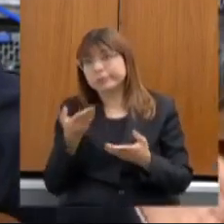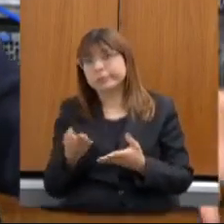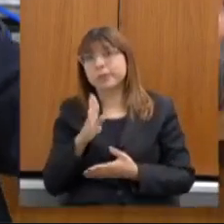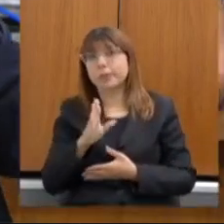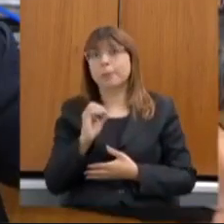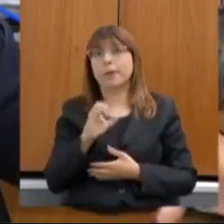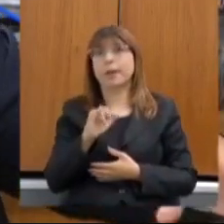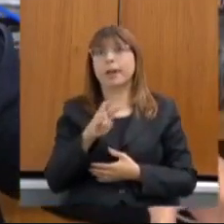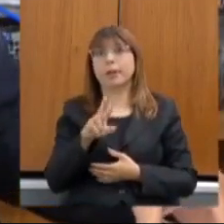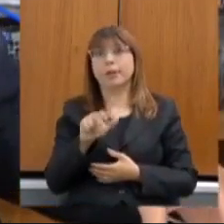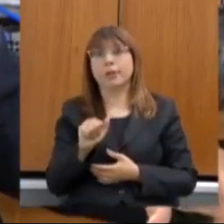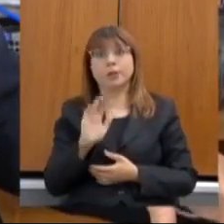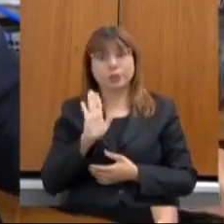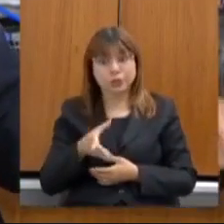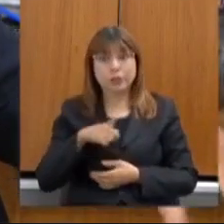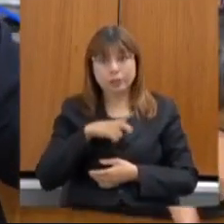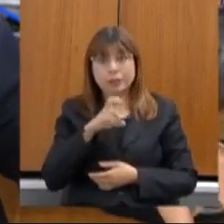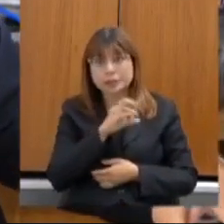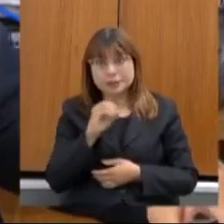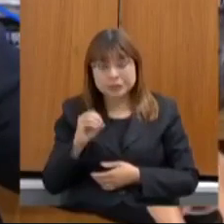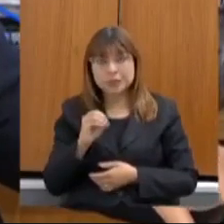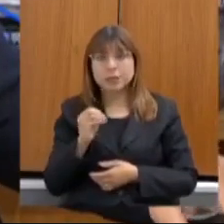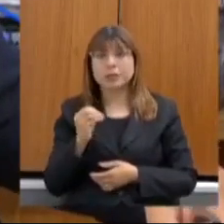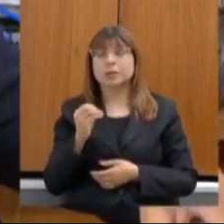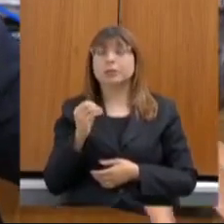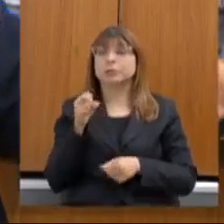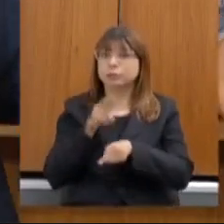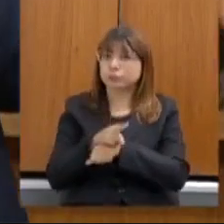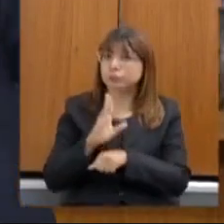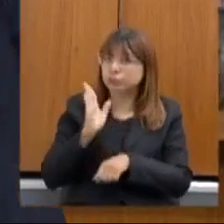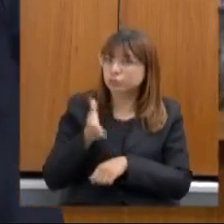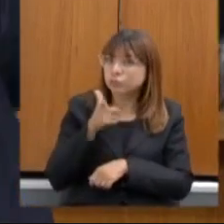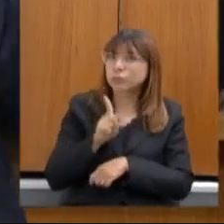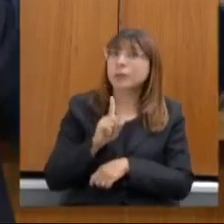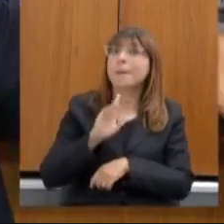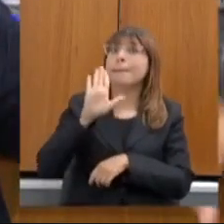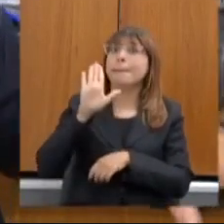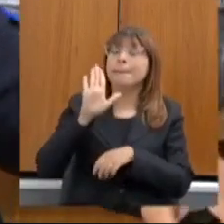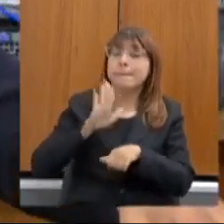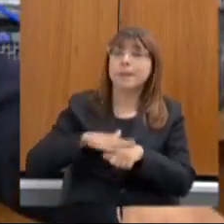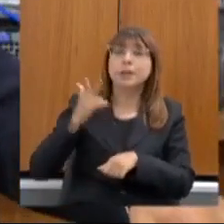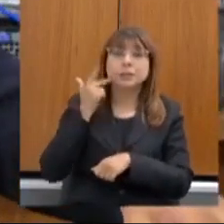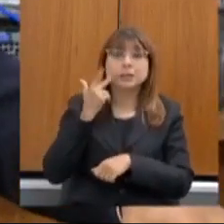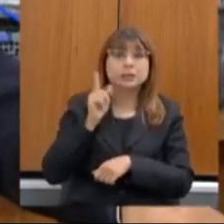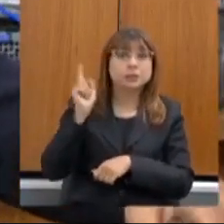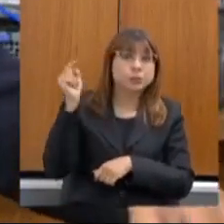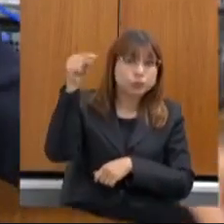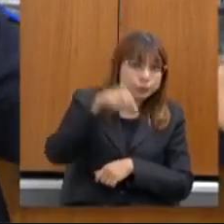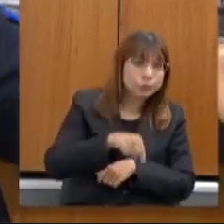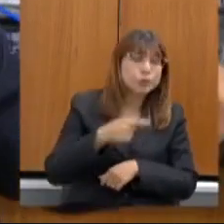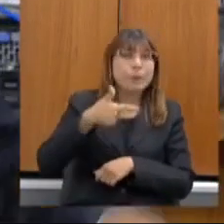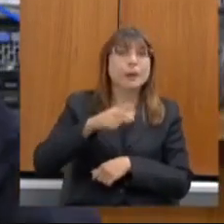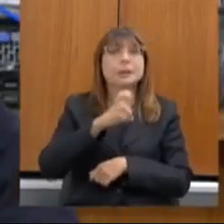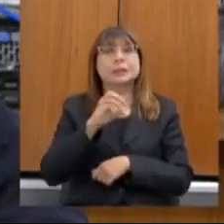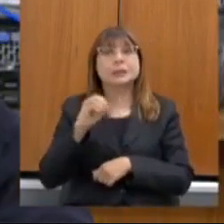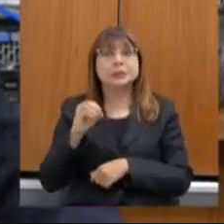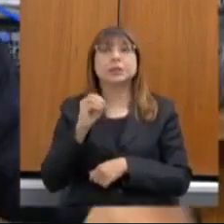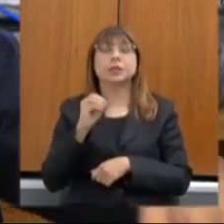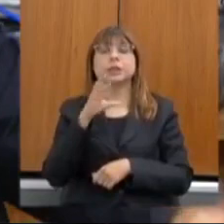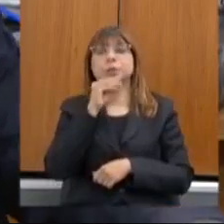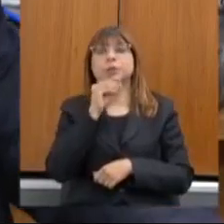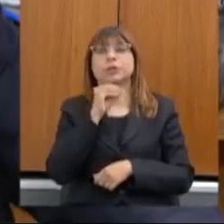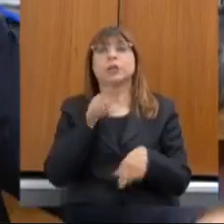nexon já gera 500 emprego.da tá gerando vai trazer lá do Ceará mais 200 emprego e assim mesmo não liga